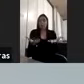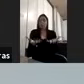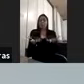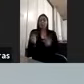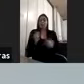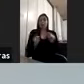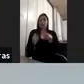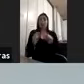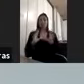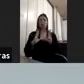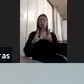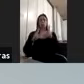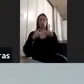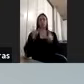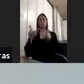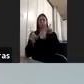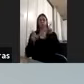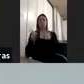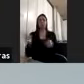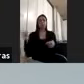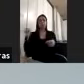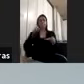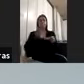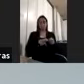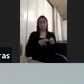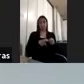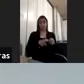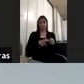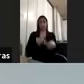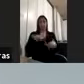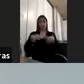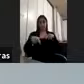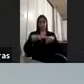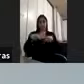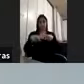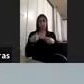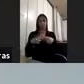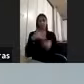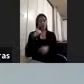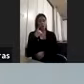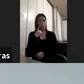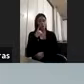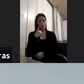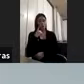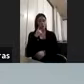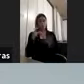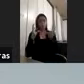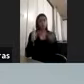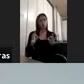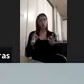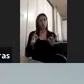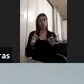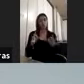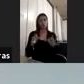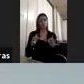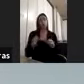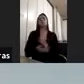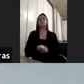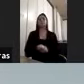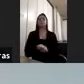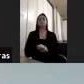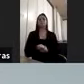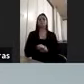negociações, suspenda as demissões, retome as negociações. Porque uma coisa é certa, Gilson, eu não sou de ficar fazendo